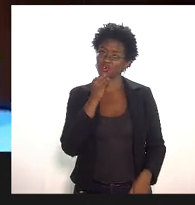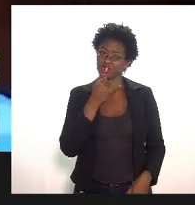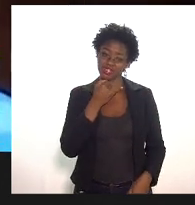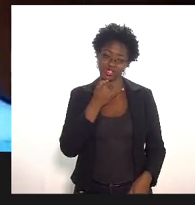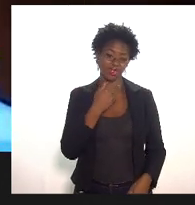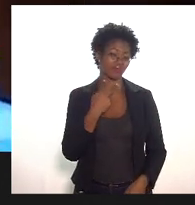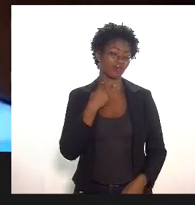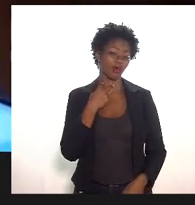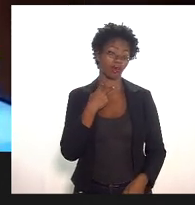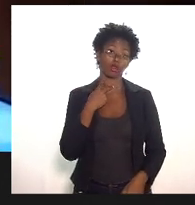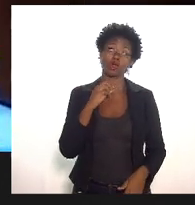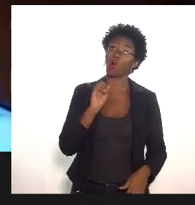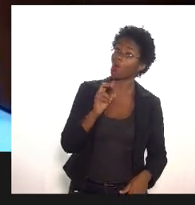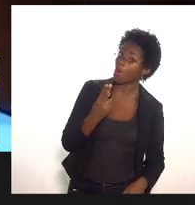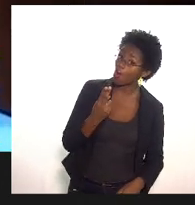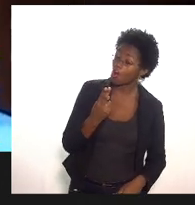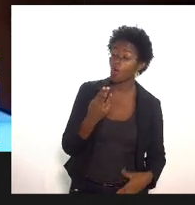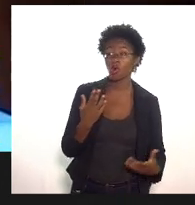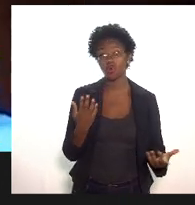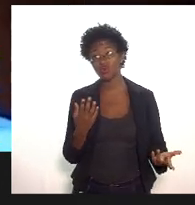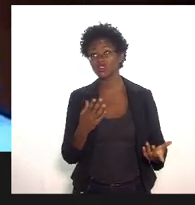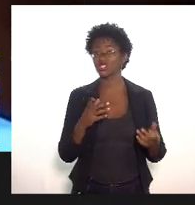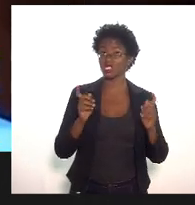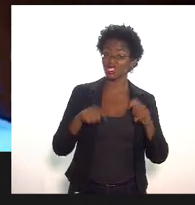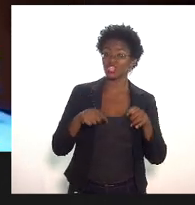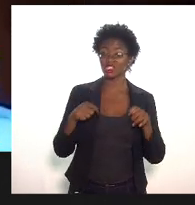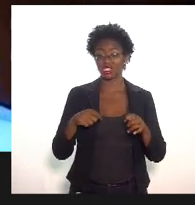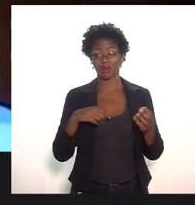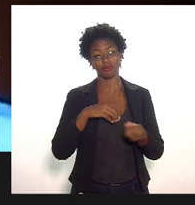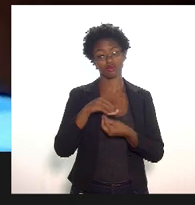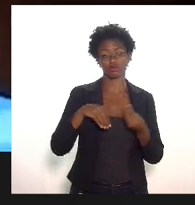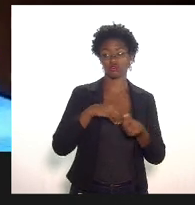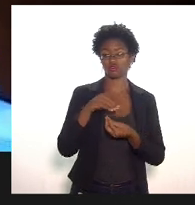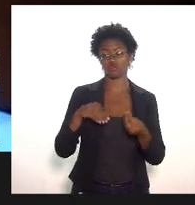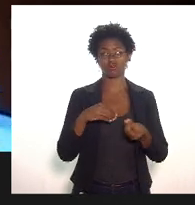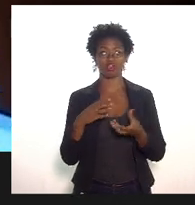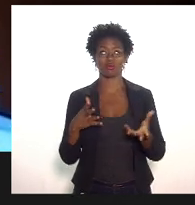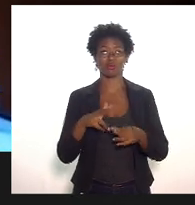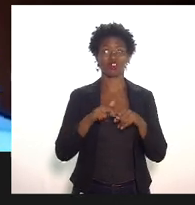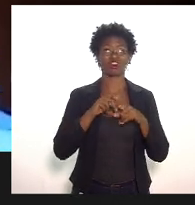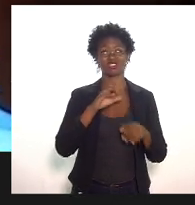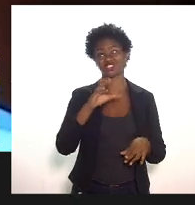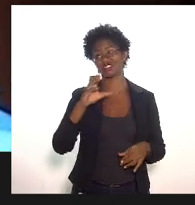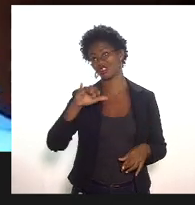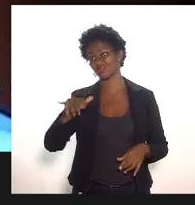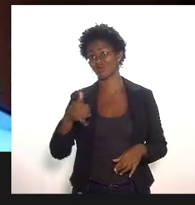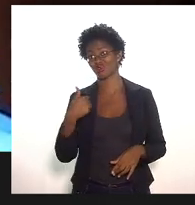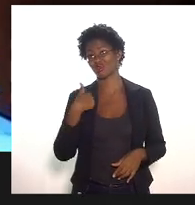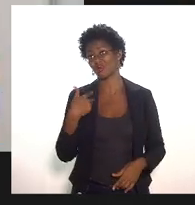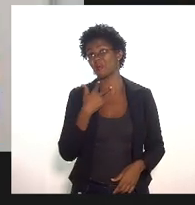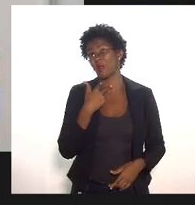poderei, a não ser que haja uma possibilidade de participação híbrida. Se não houver, eu não posso por causa da CCJ.